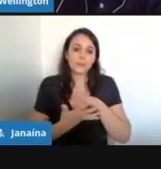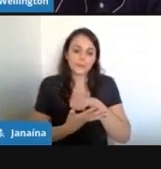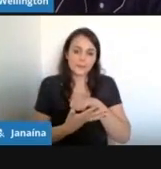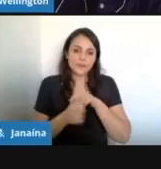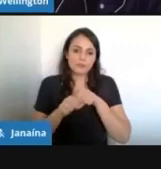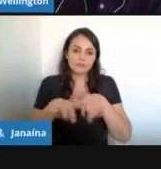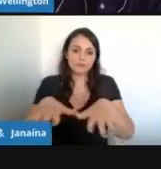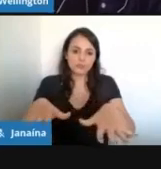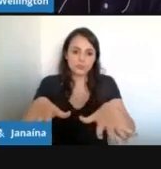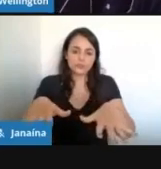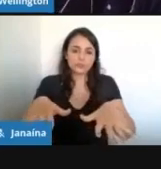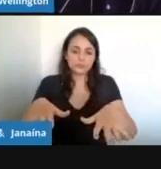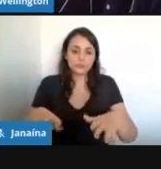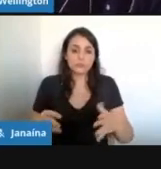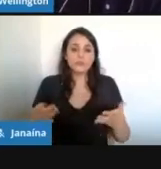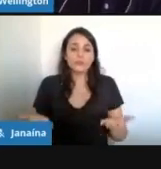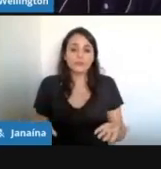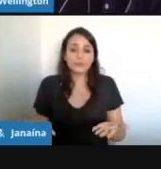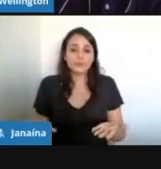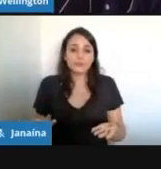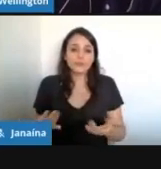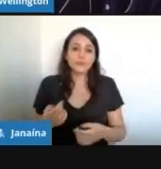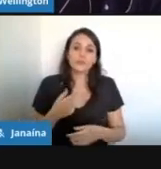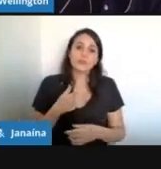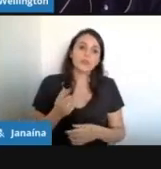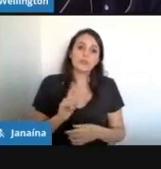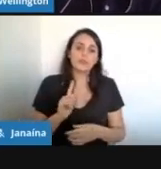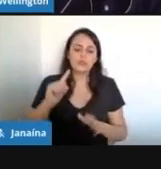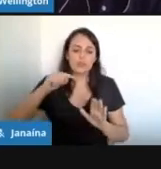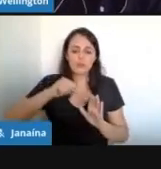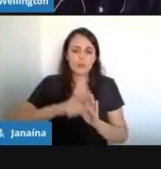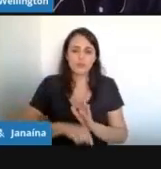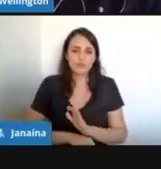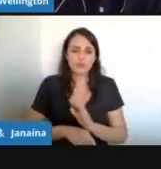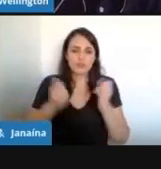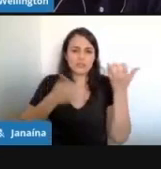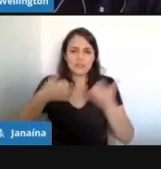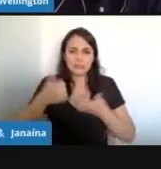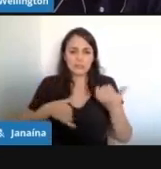Covid-19, né, onde eu não vou entrar muito nela, os professores